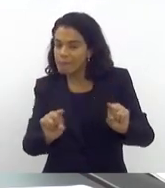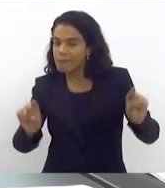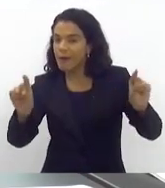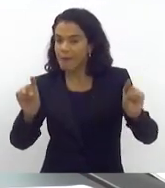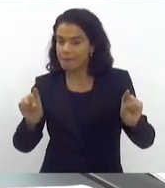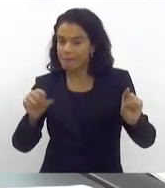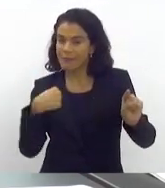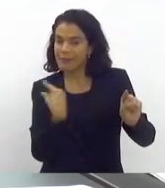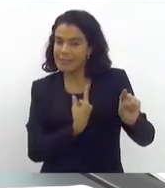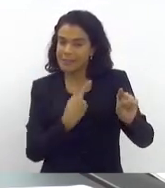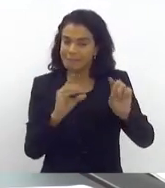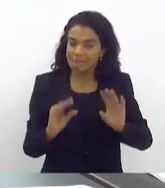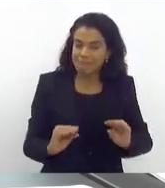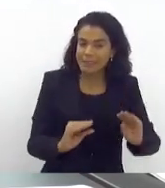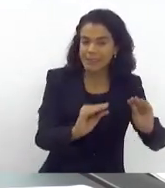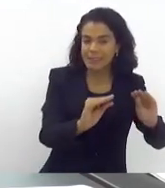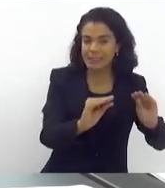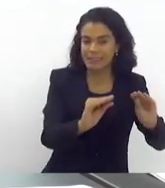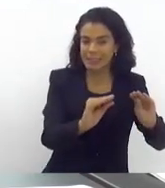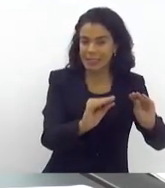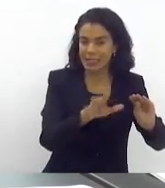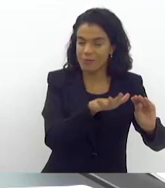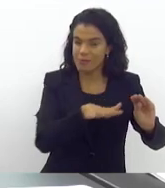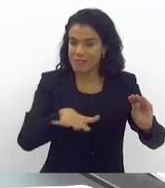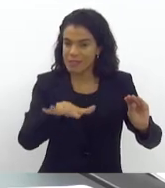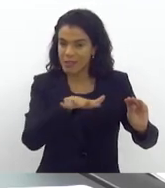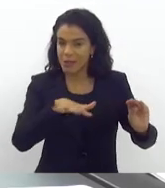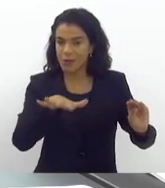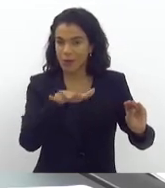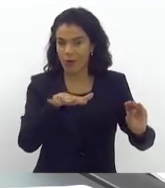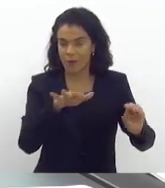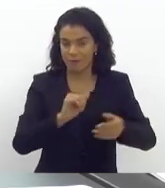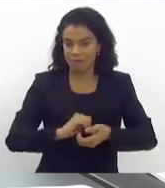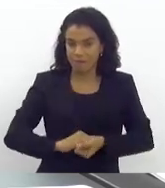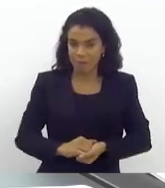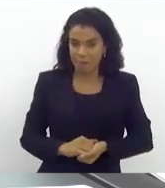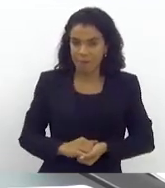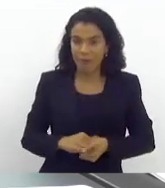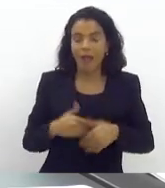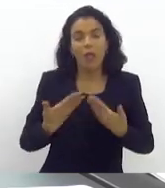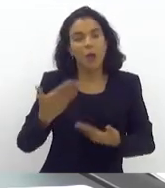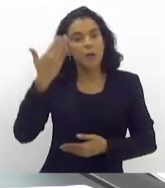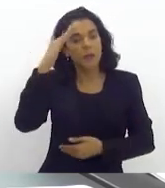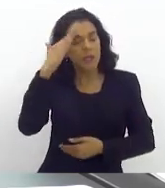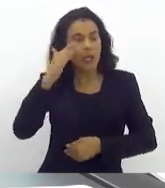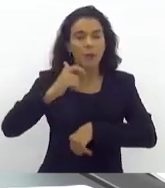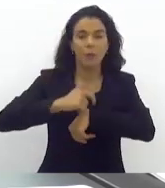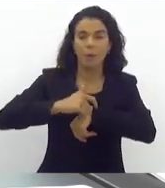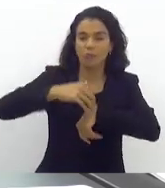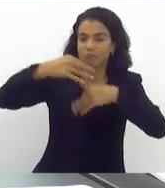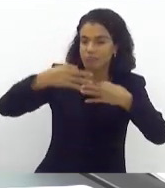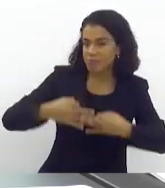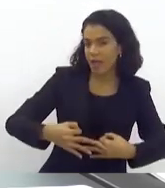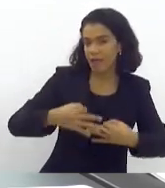da gente mexer numa questão dessa sem isso vir através de uma mensagem. Entendo que o momento oportuno da gente fazer todas essas